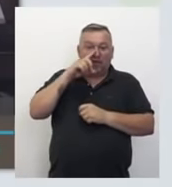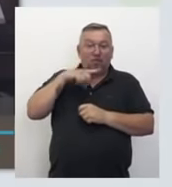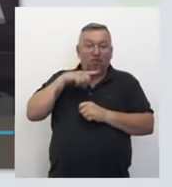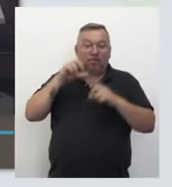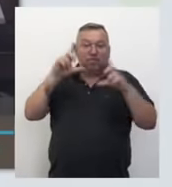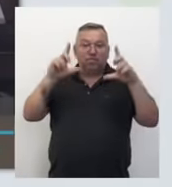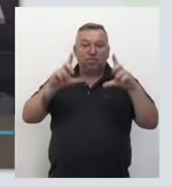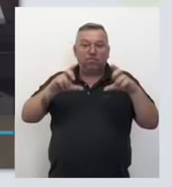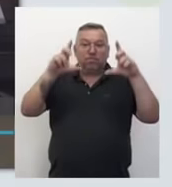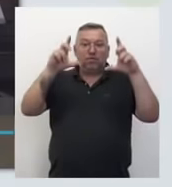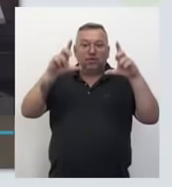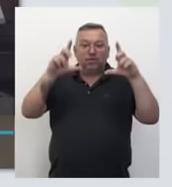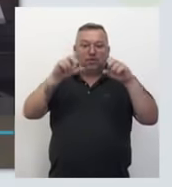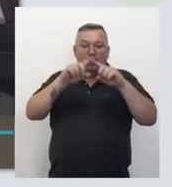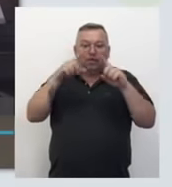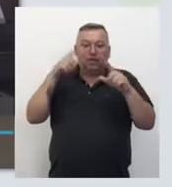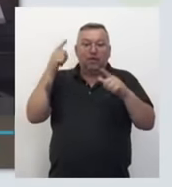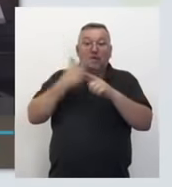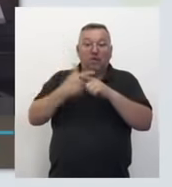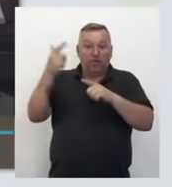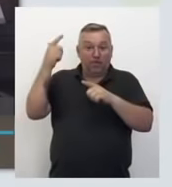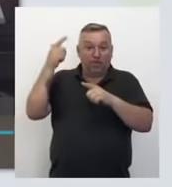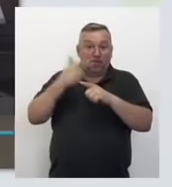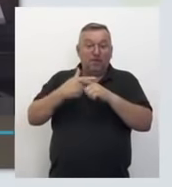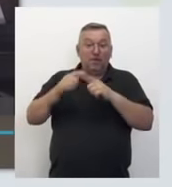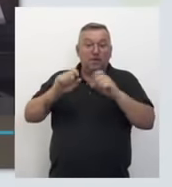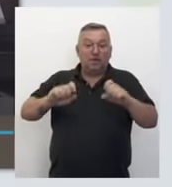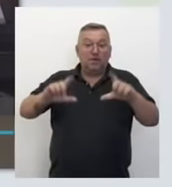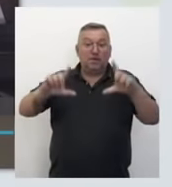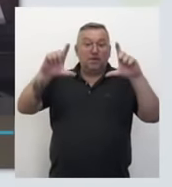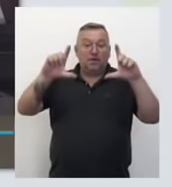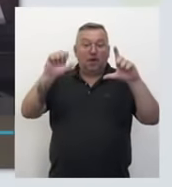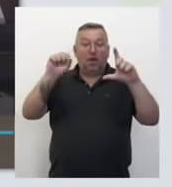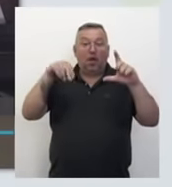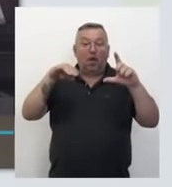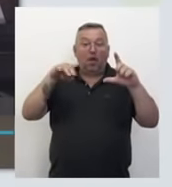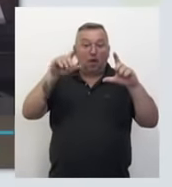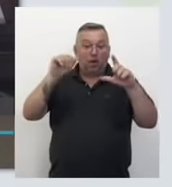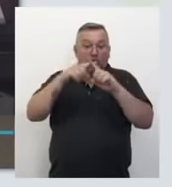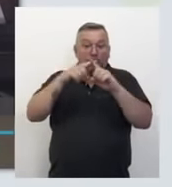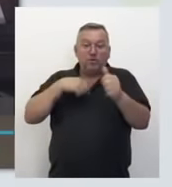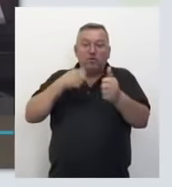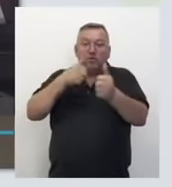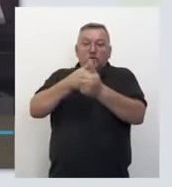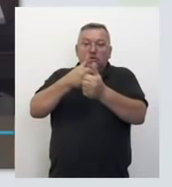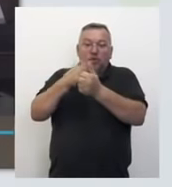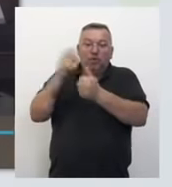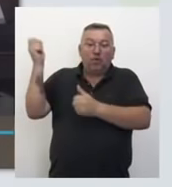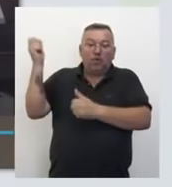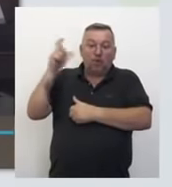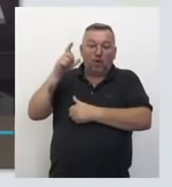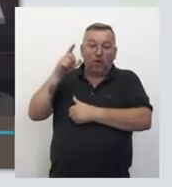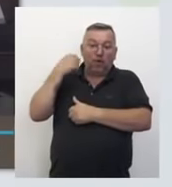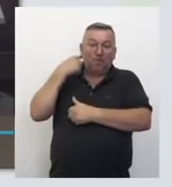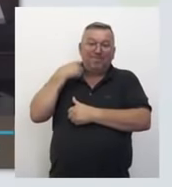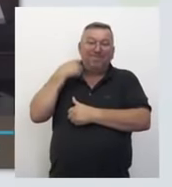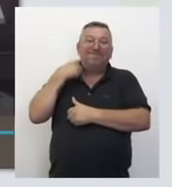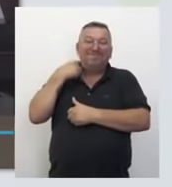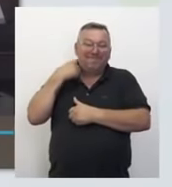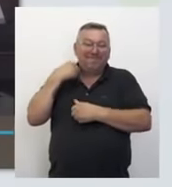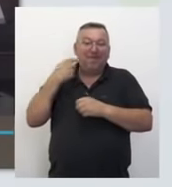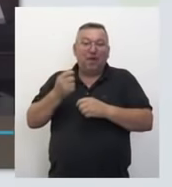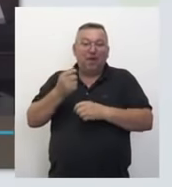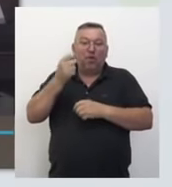foto causasse danos ao sistema de imagens da sonda, por ser tão perto do Sol, quase que